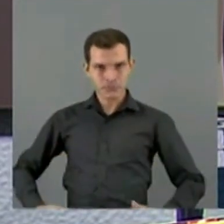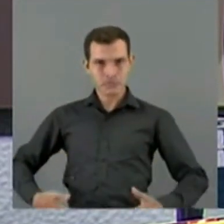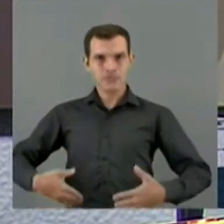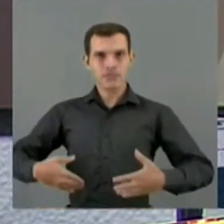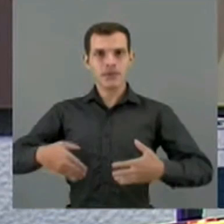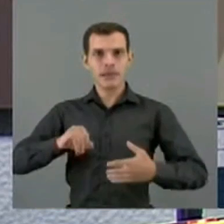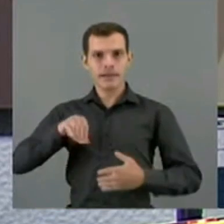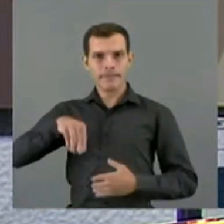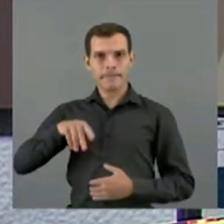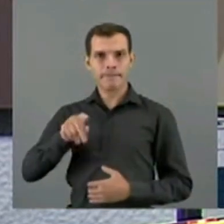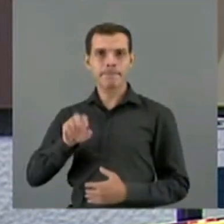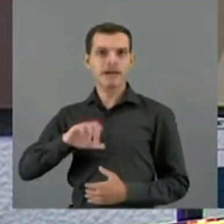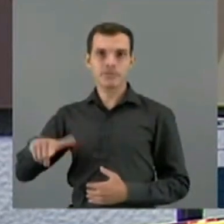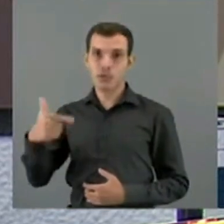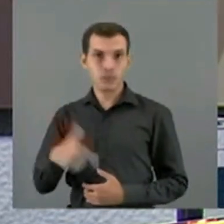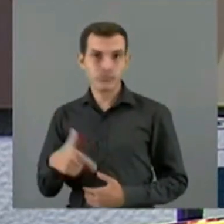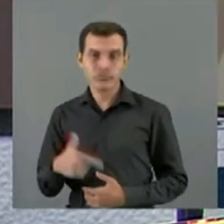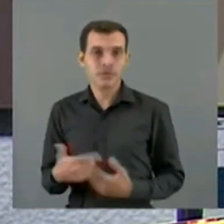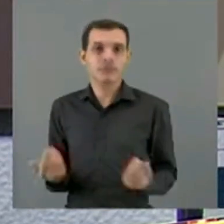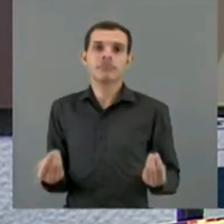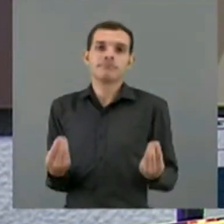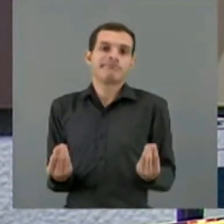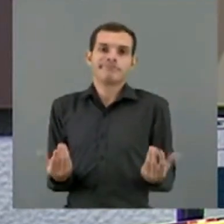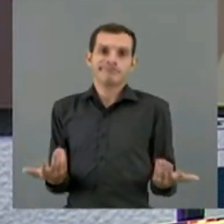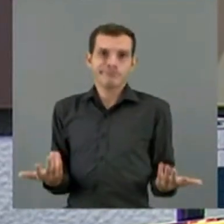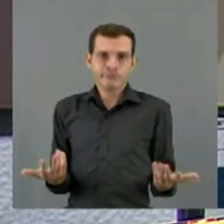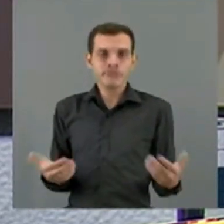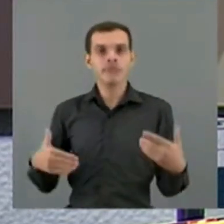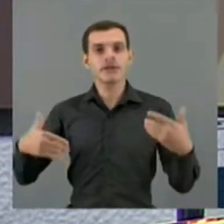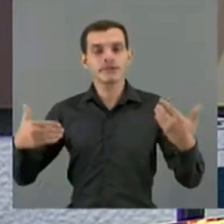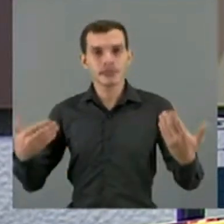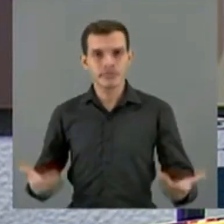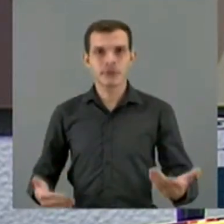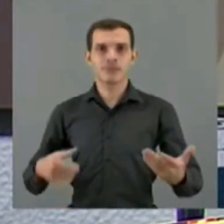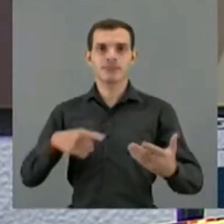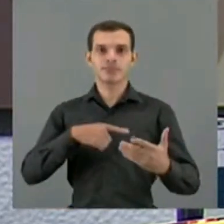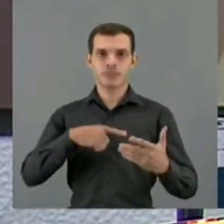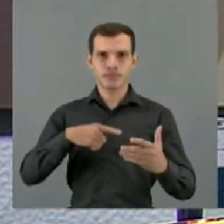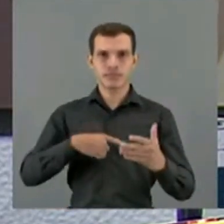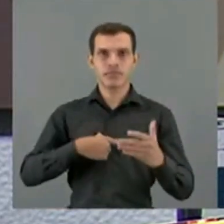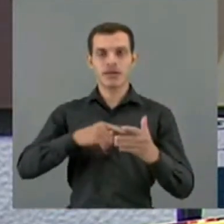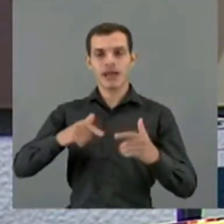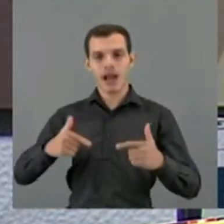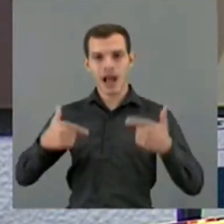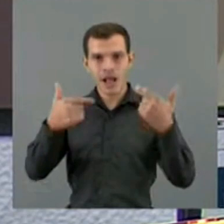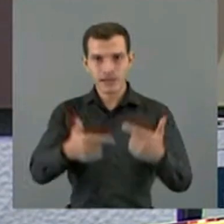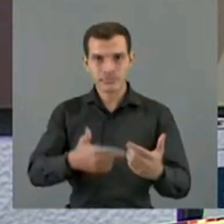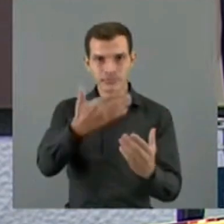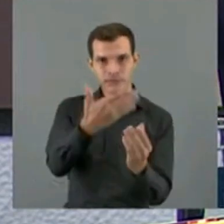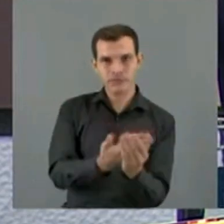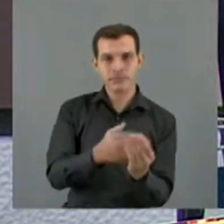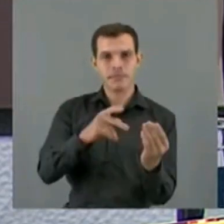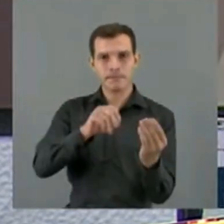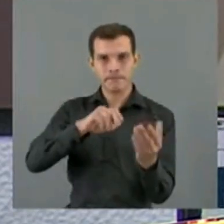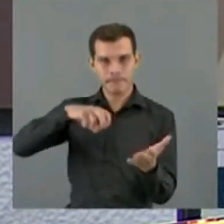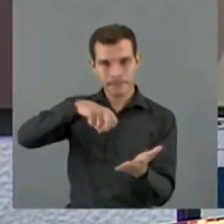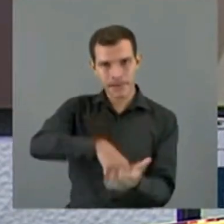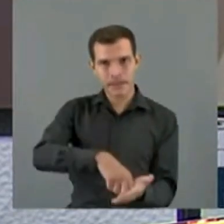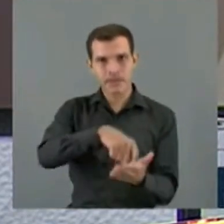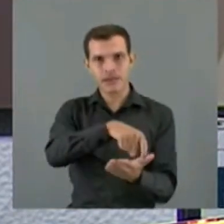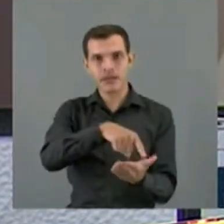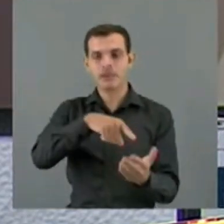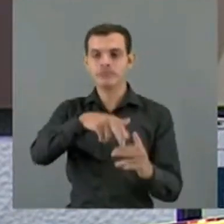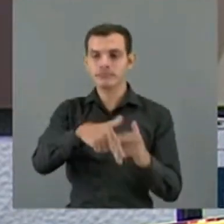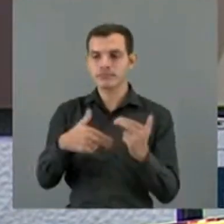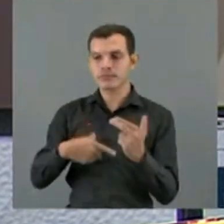seja instaurada uma ação penal. Até porque a instauração da ação penal, obedecendo o devido processo legal, fruto do Estado